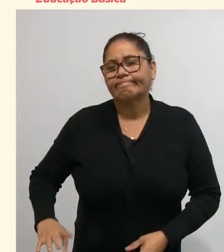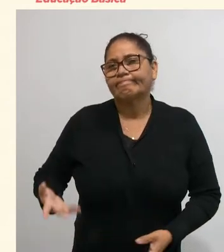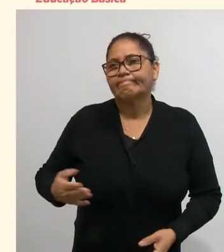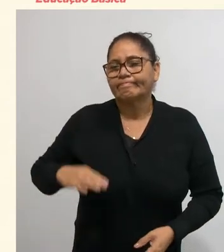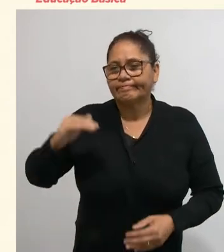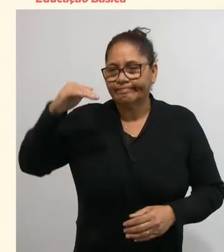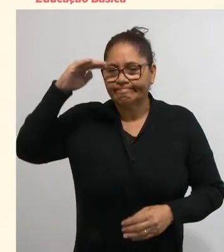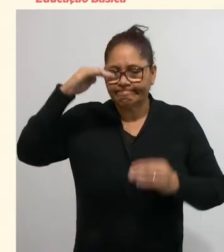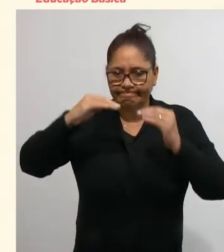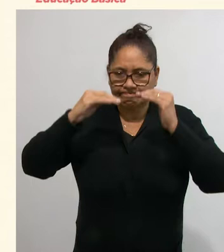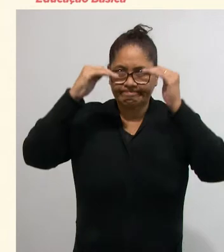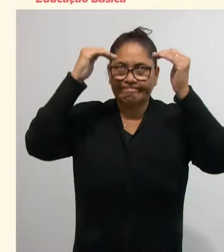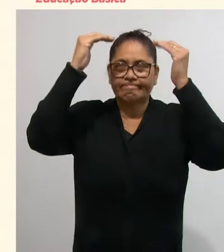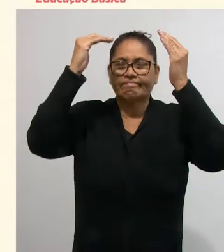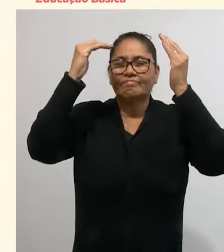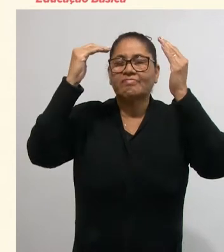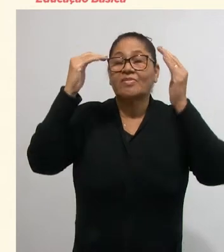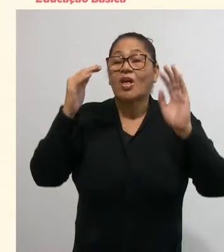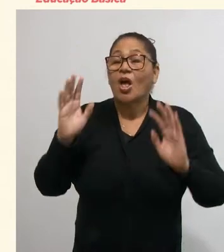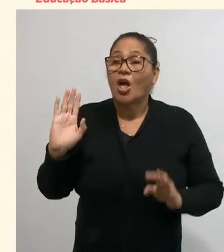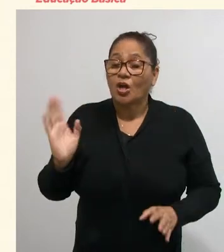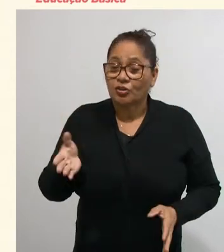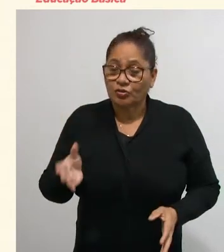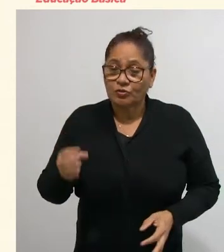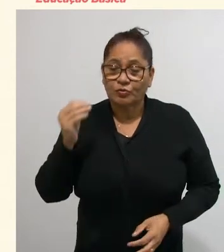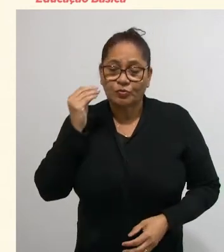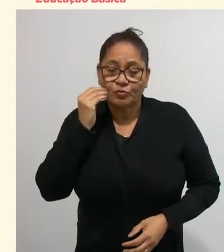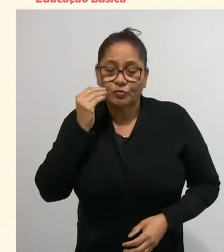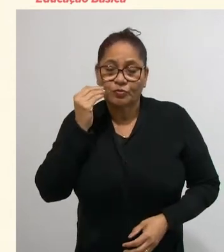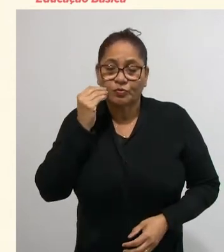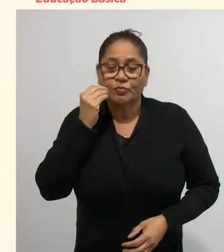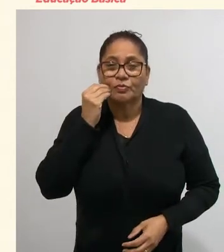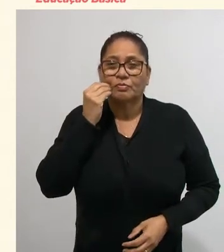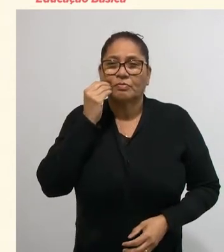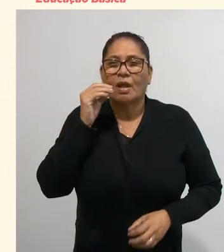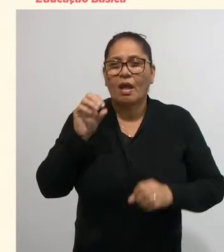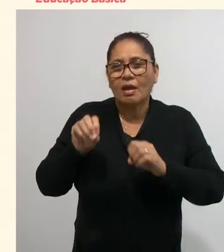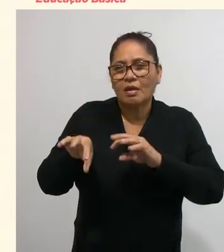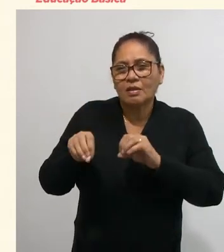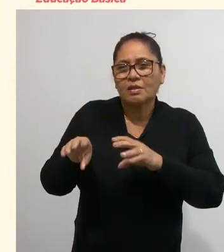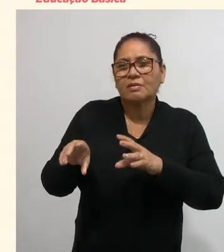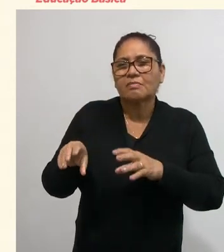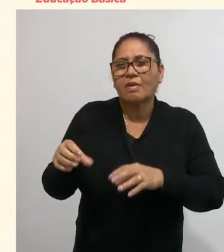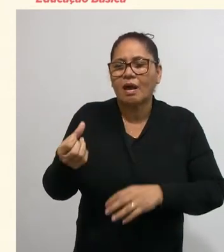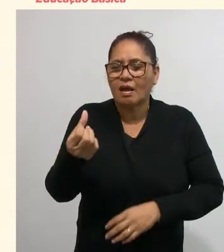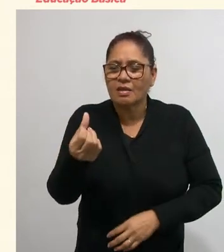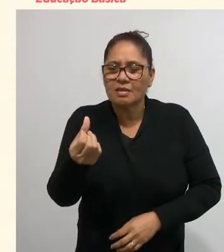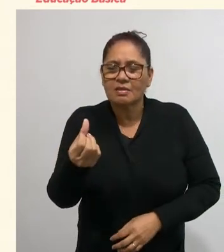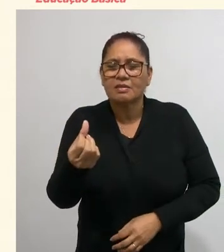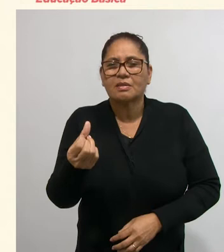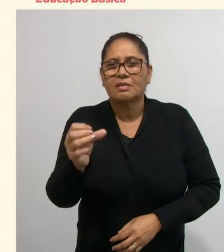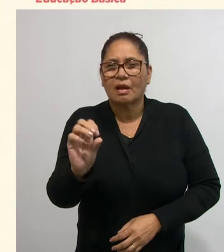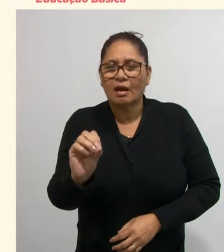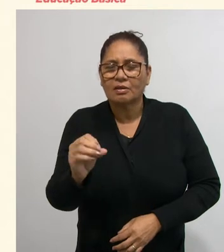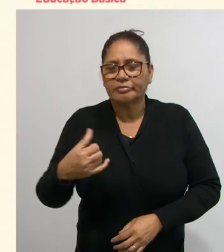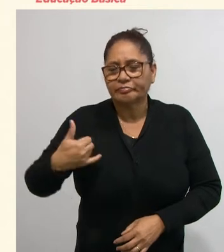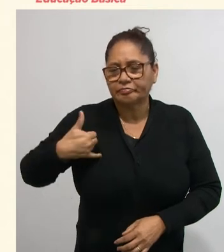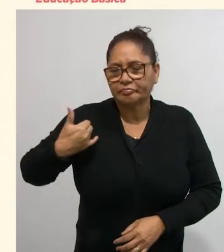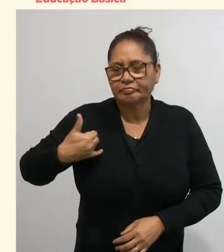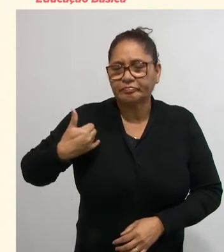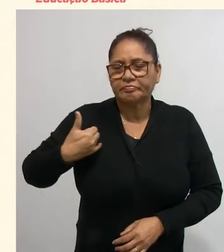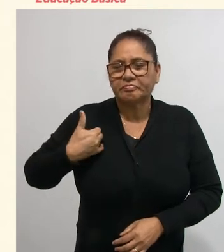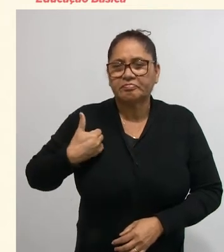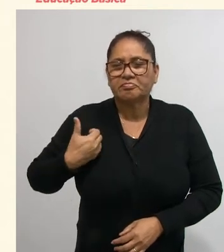e ainda tive algumas experiências em alfabetizar pessoas com mais de 60 anos foi uma experiência riquíssima